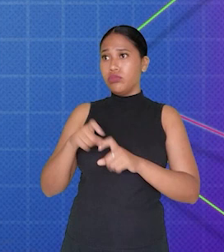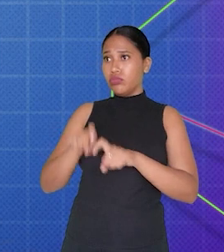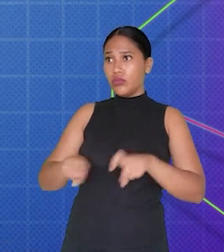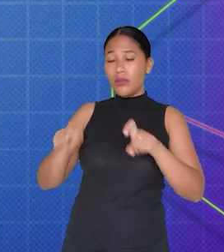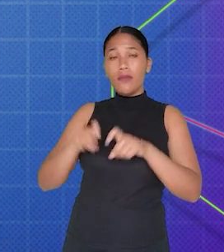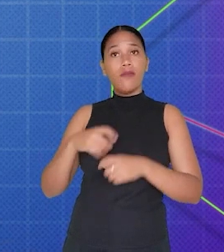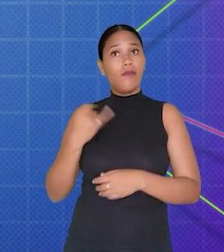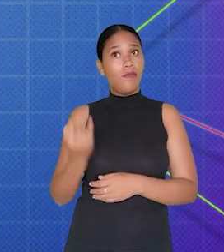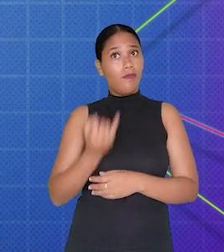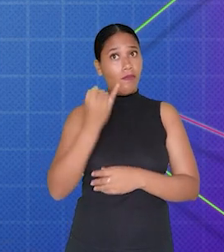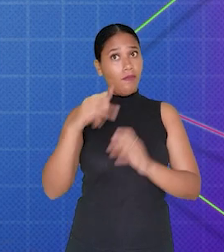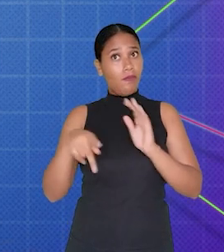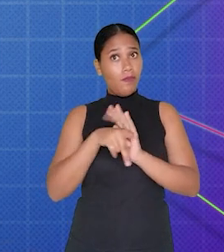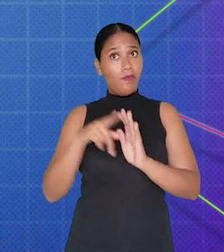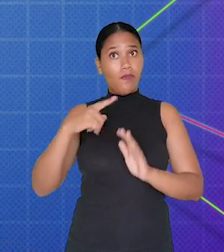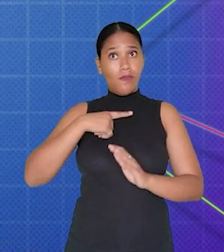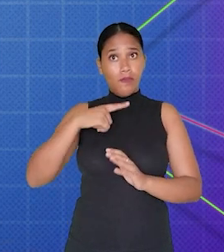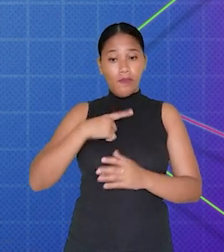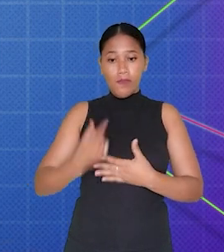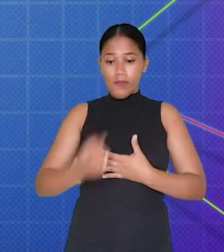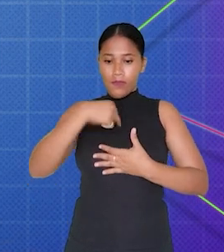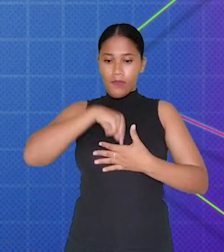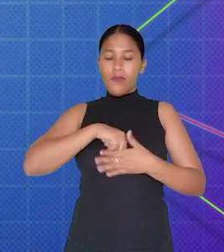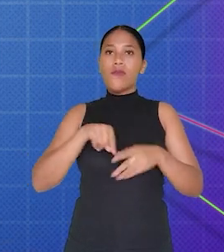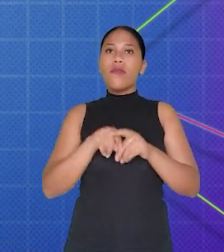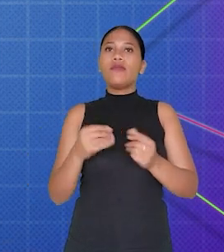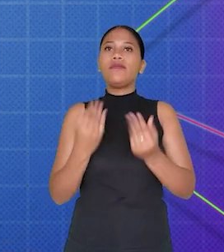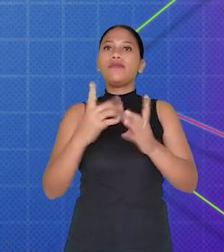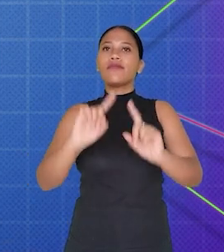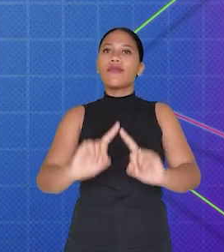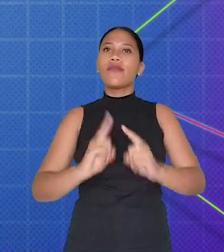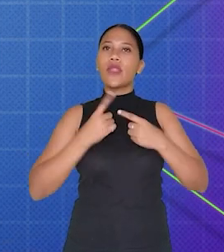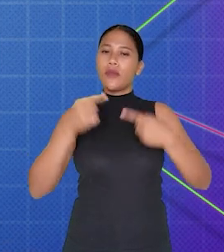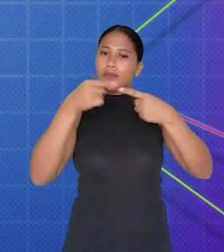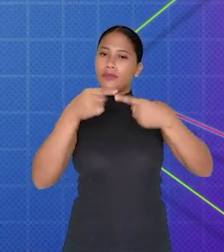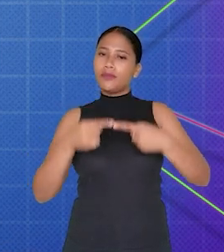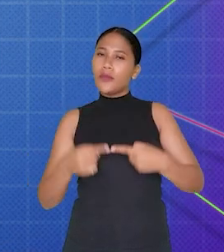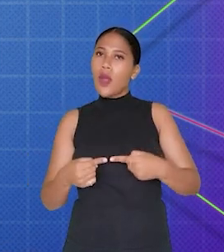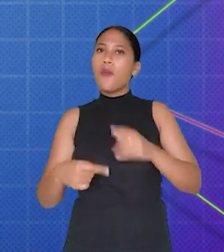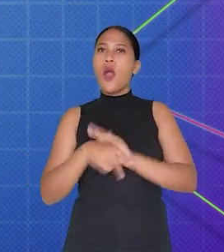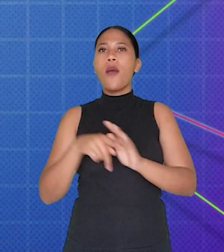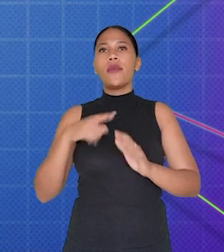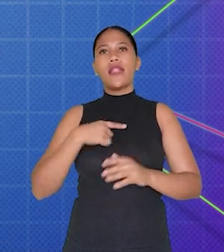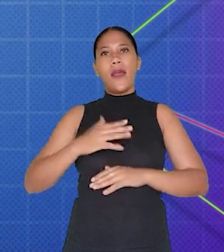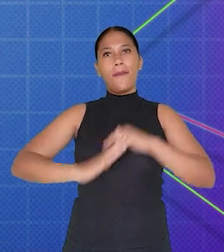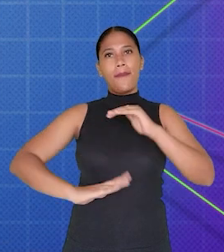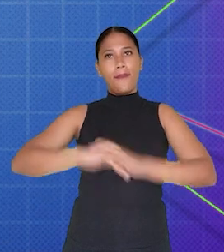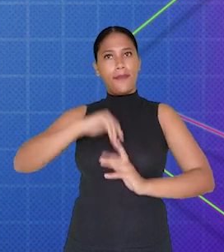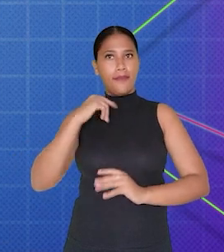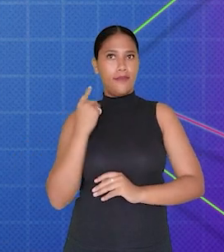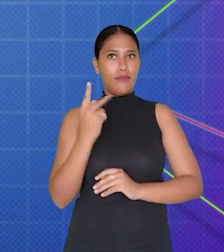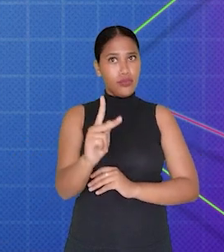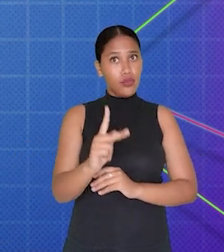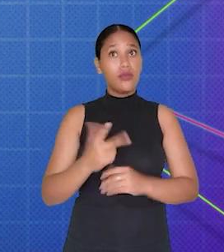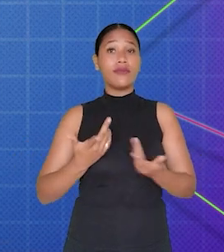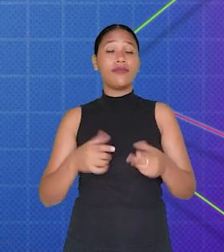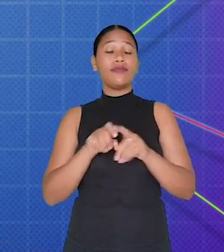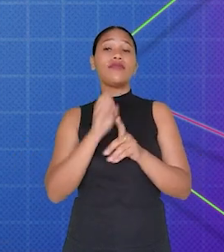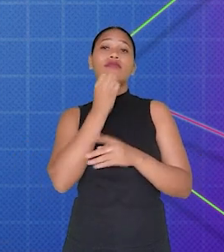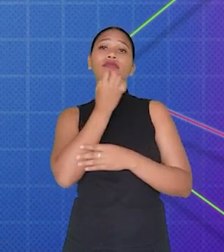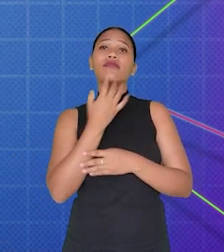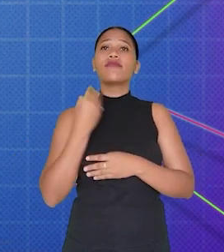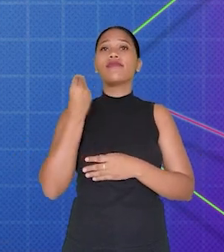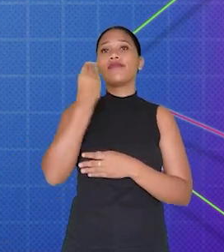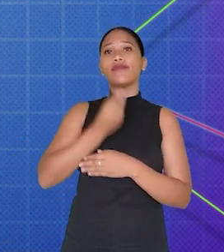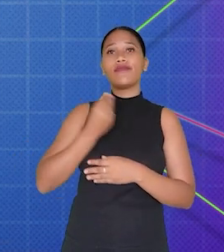É essencial que o jogo seja fácil de jogar, intuitivo e ofereça desafios apropriados para a habilidade do jogador. A criação